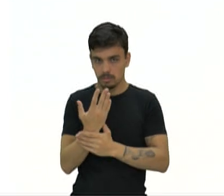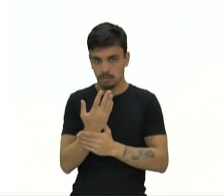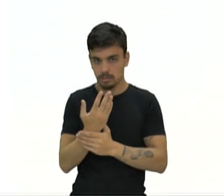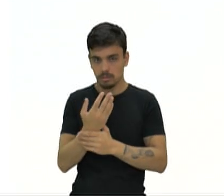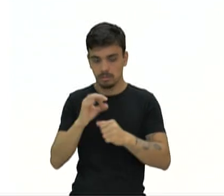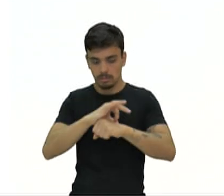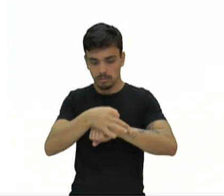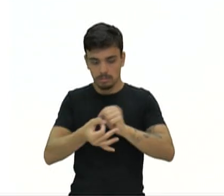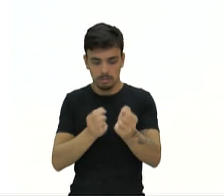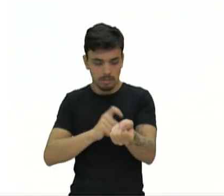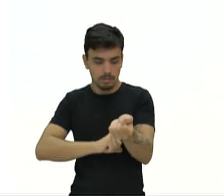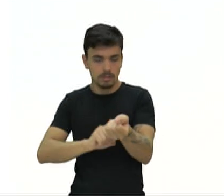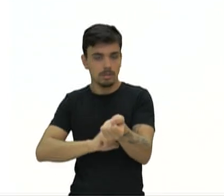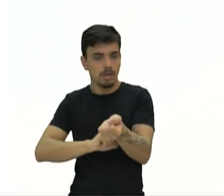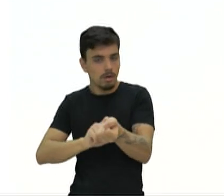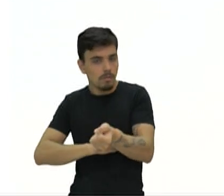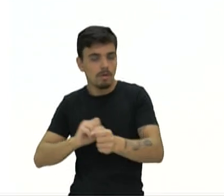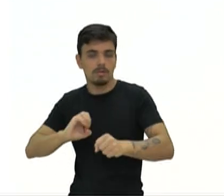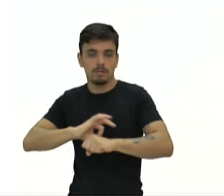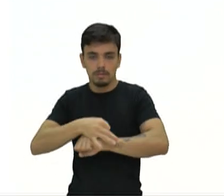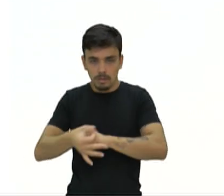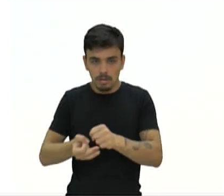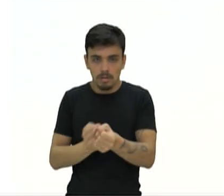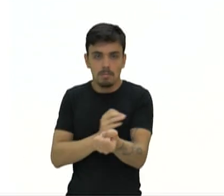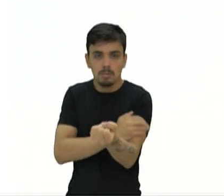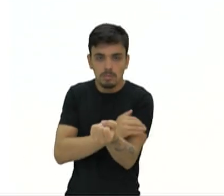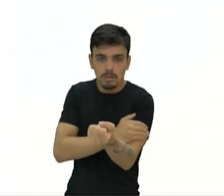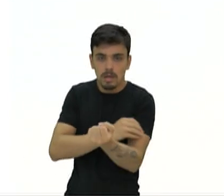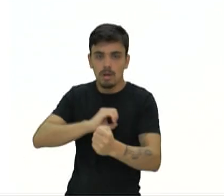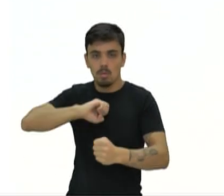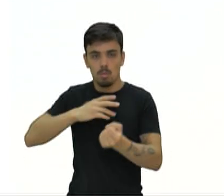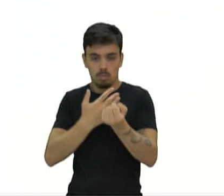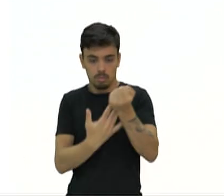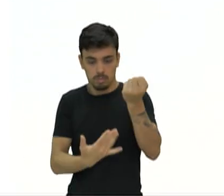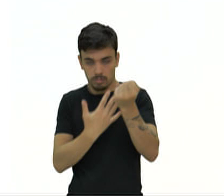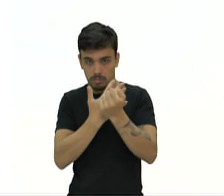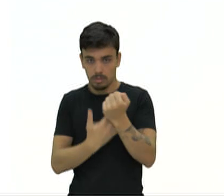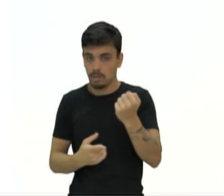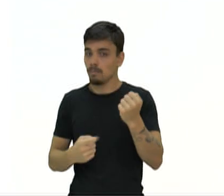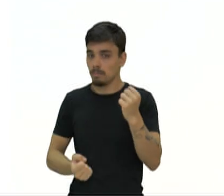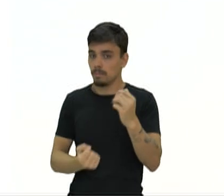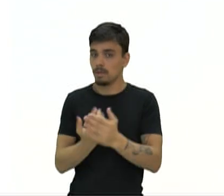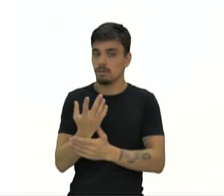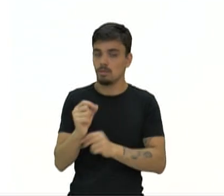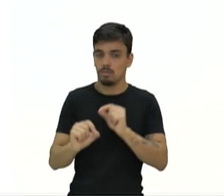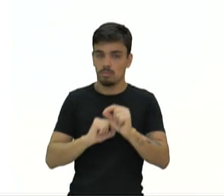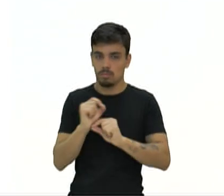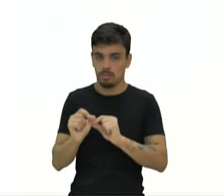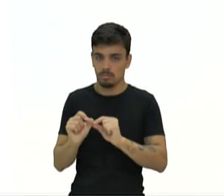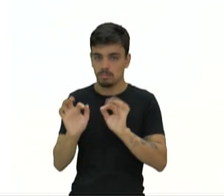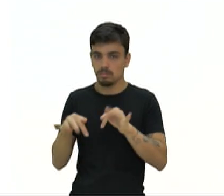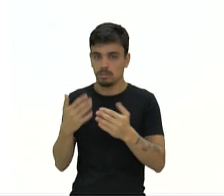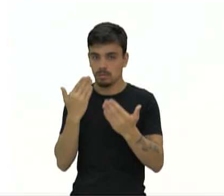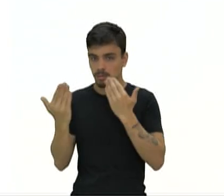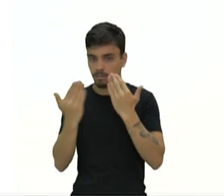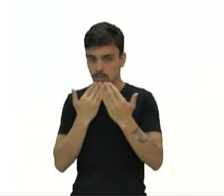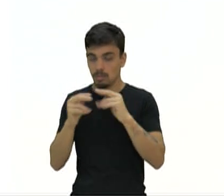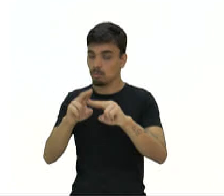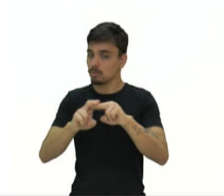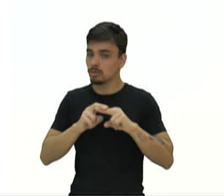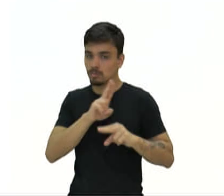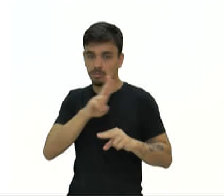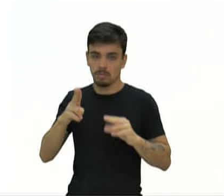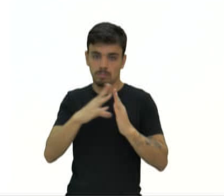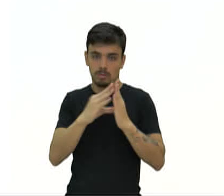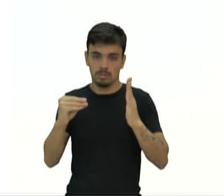nervosas, células musculares, células sanguíneas, né, para fins terapêuticos, por isso é chamado clonagem